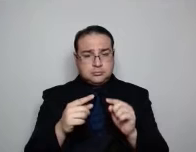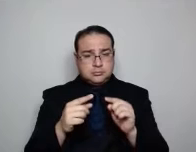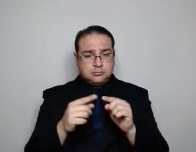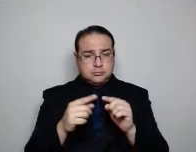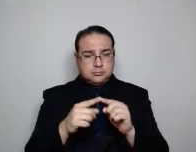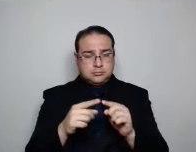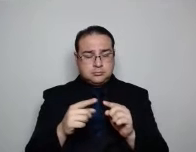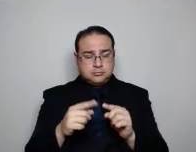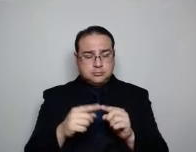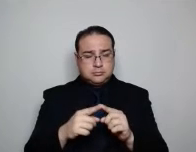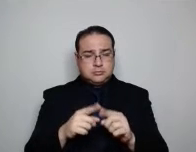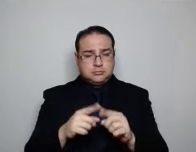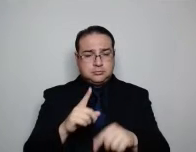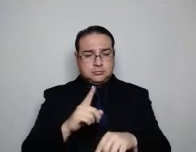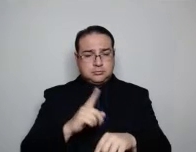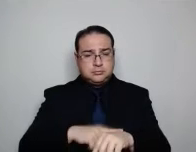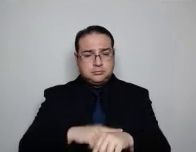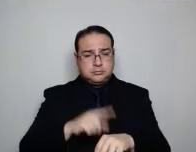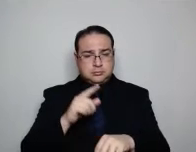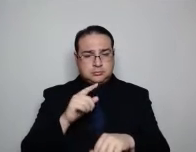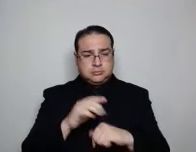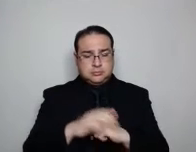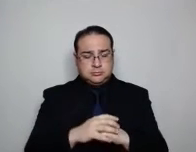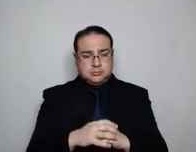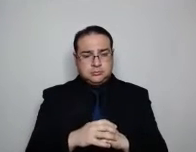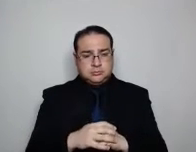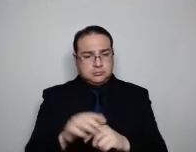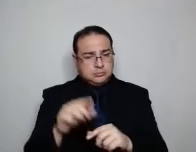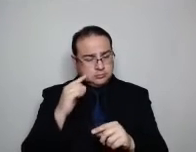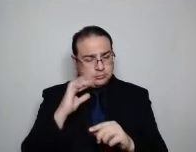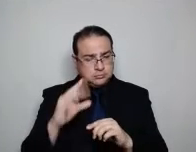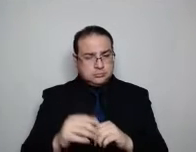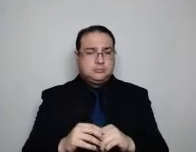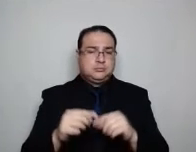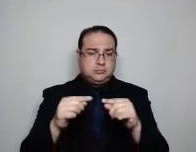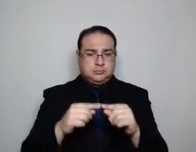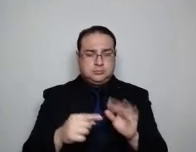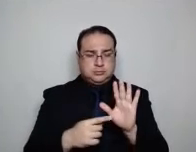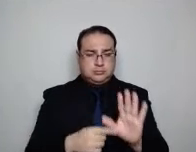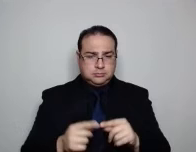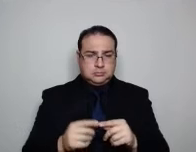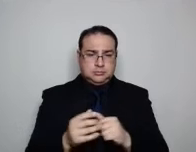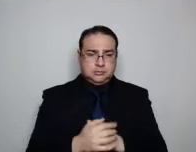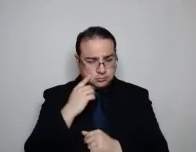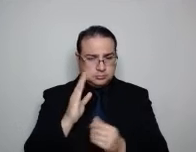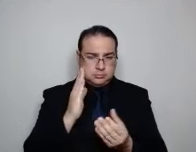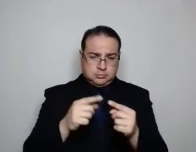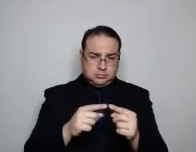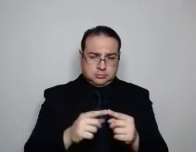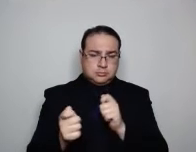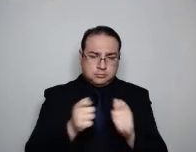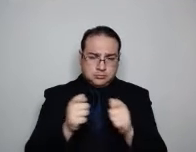aprovar o pagamento. O fato é que nada disso foi contestado.